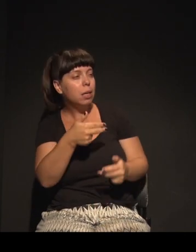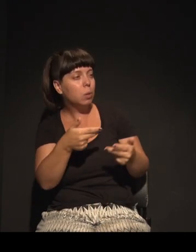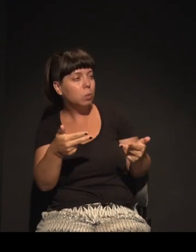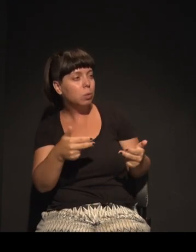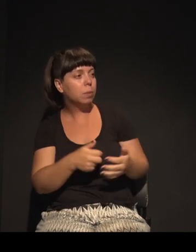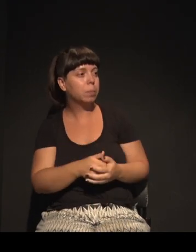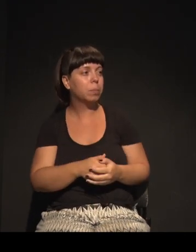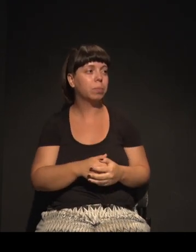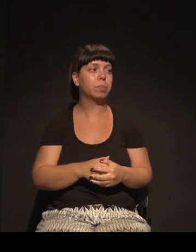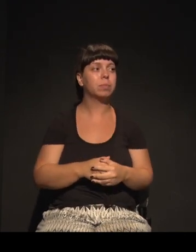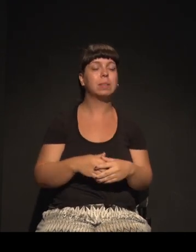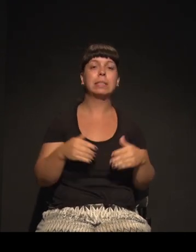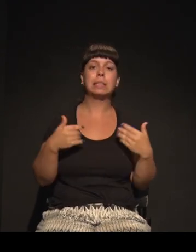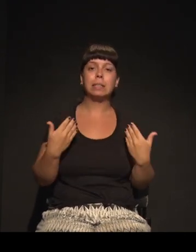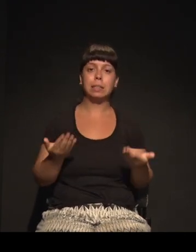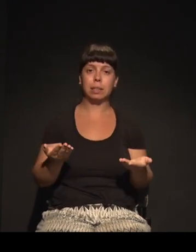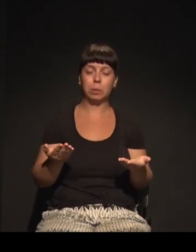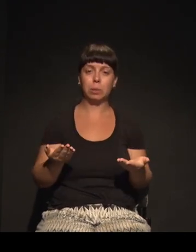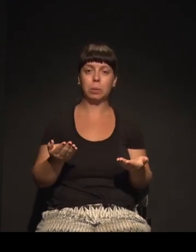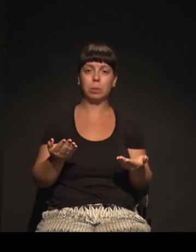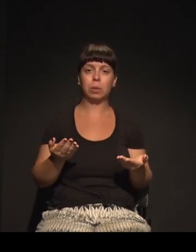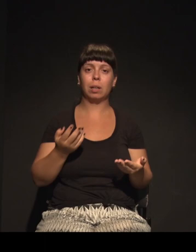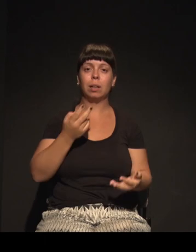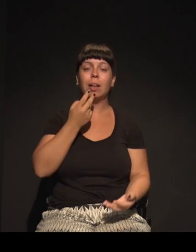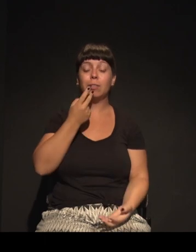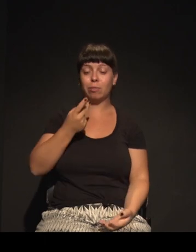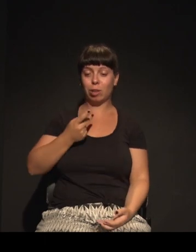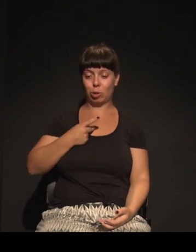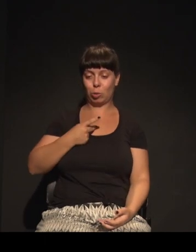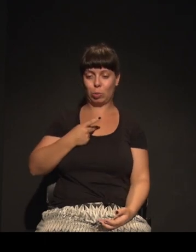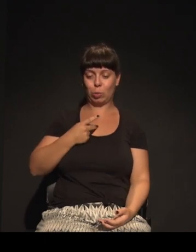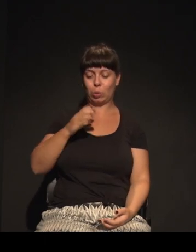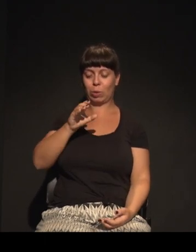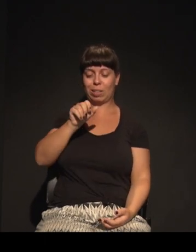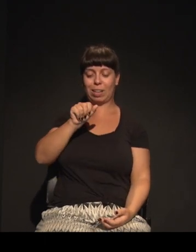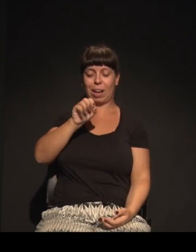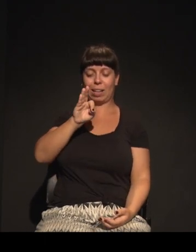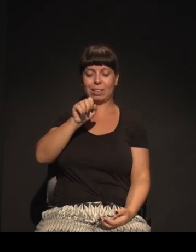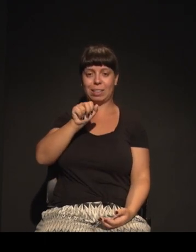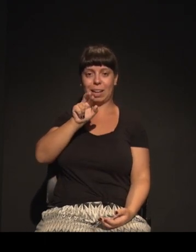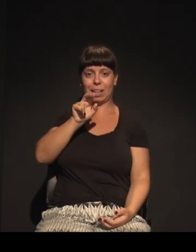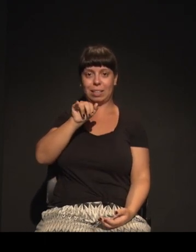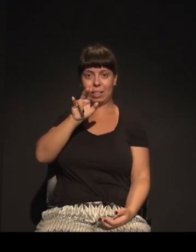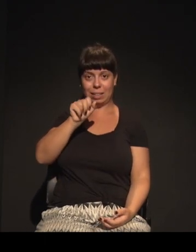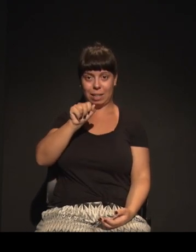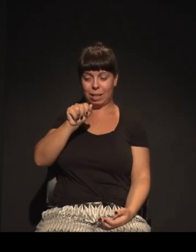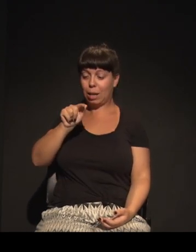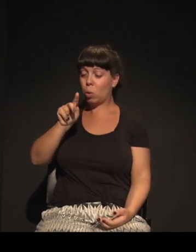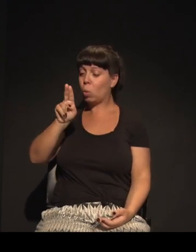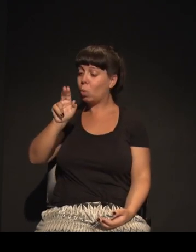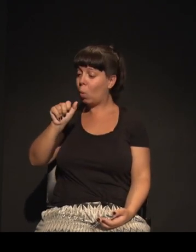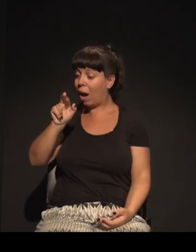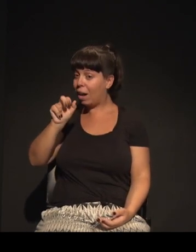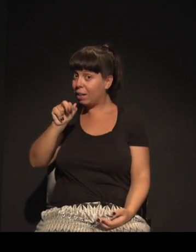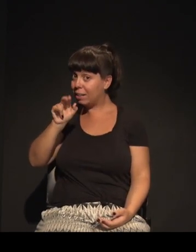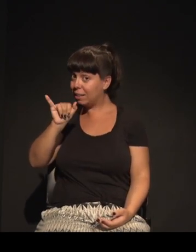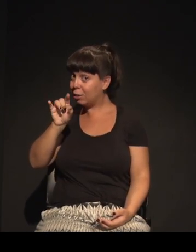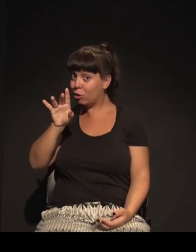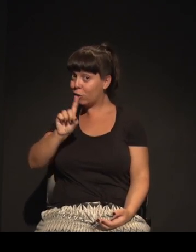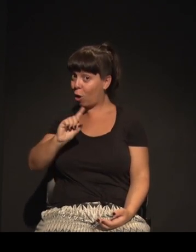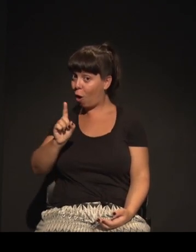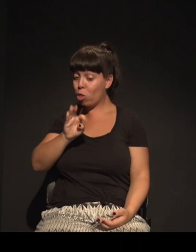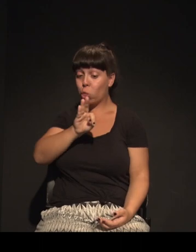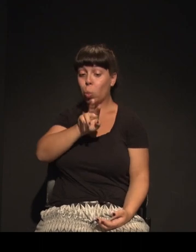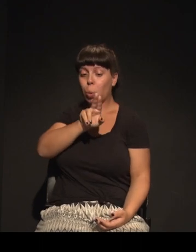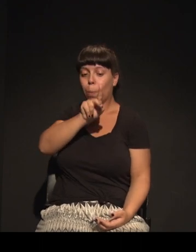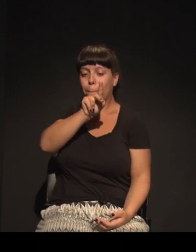então como nós ele disse catarina guarani mas eu sou tupi-guarani né então eu vou